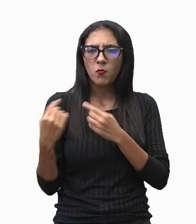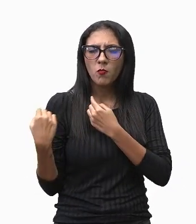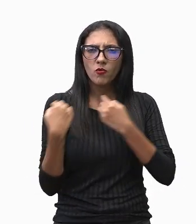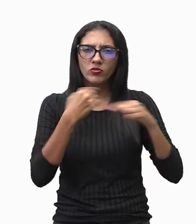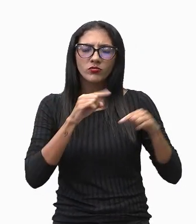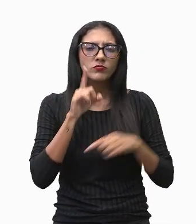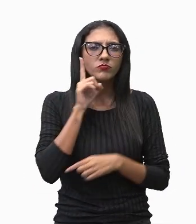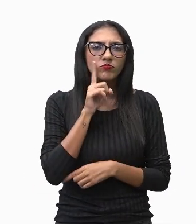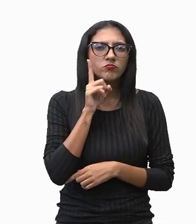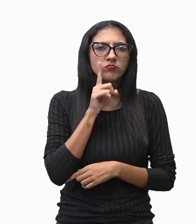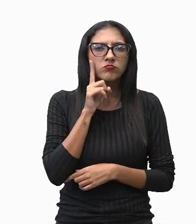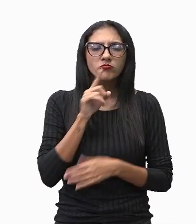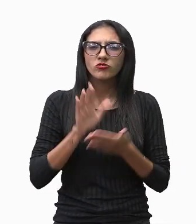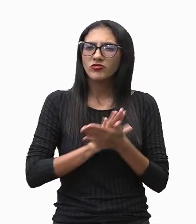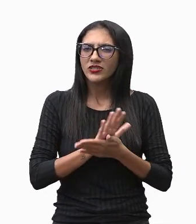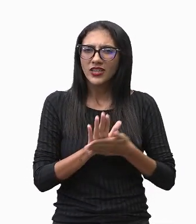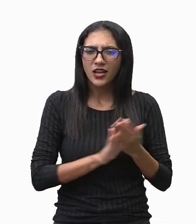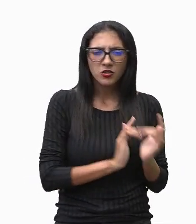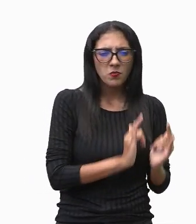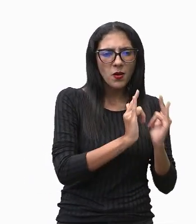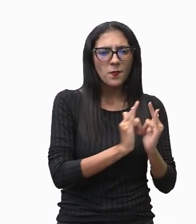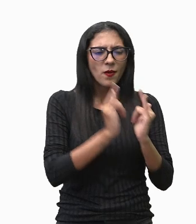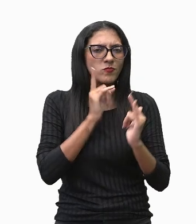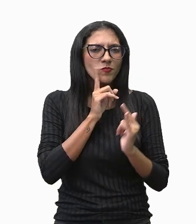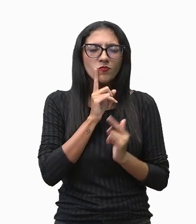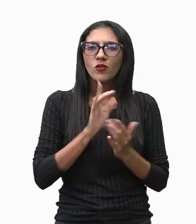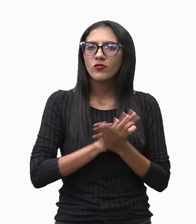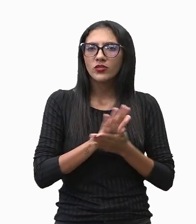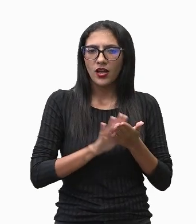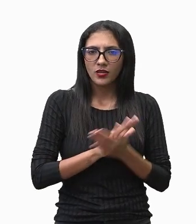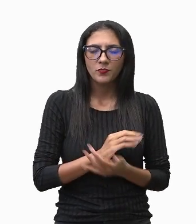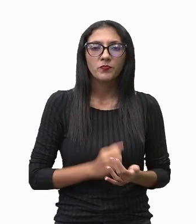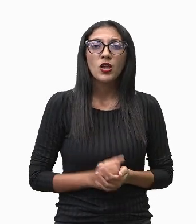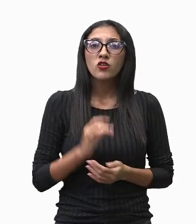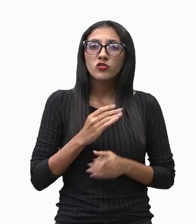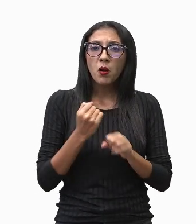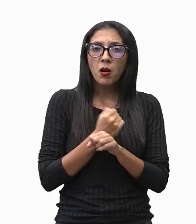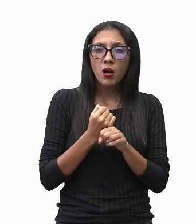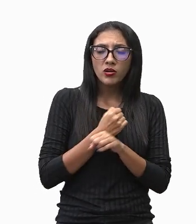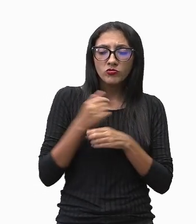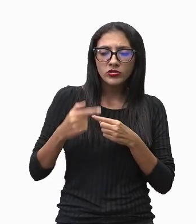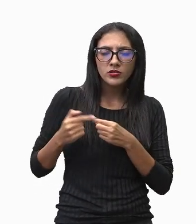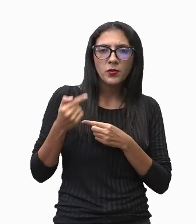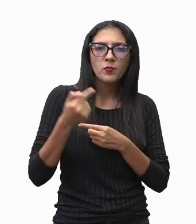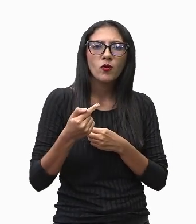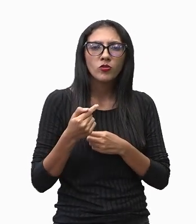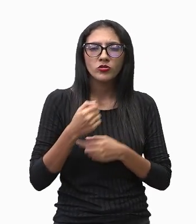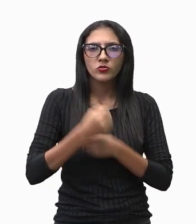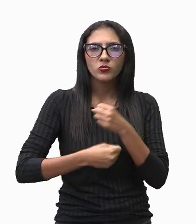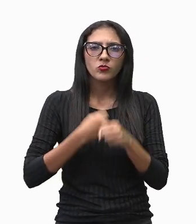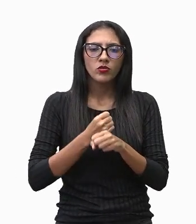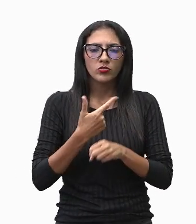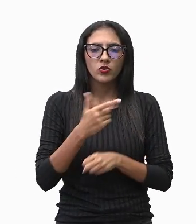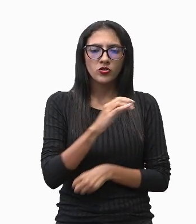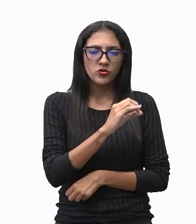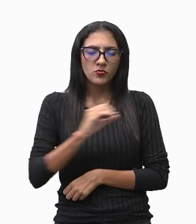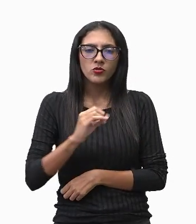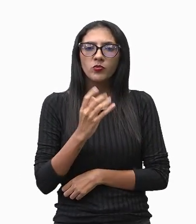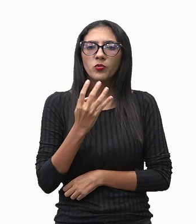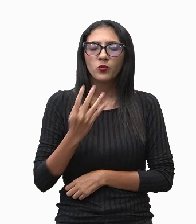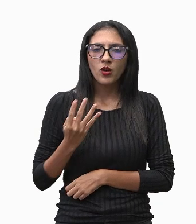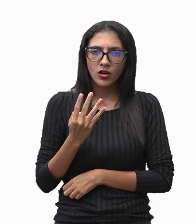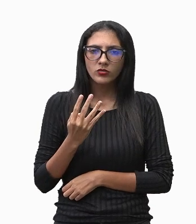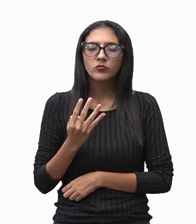de atacar o World Trade Center, mas somente em 2004, os Estados Unidos, ele